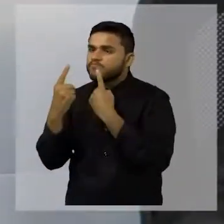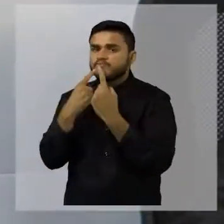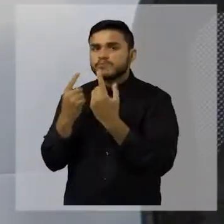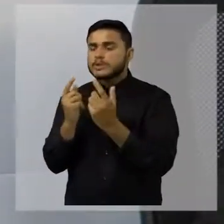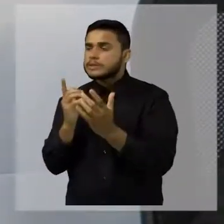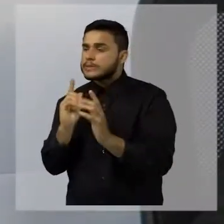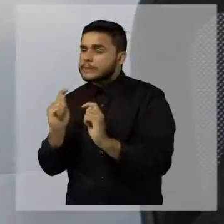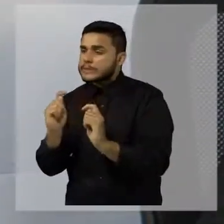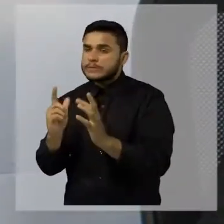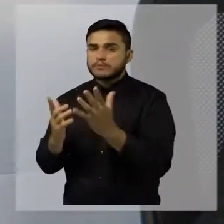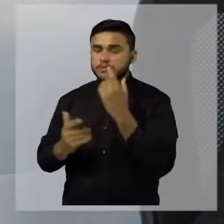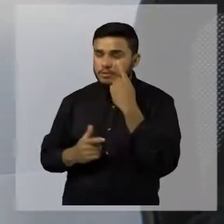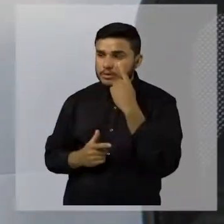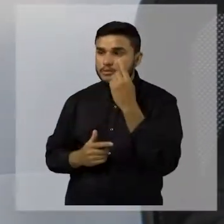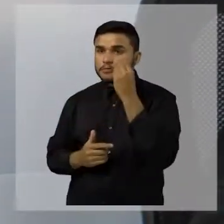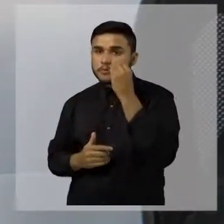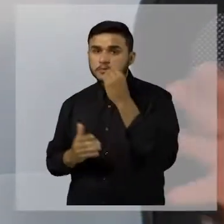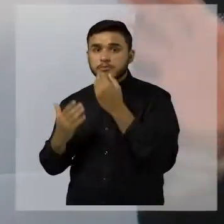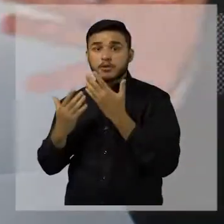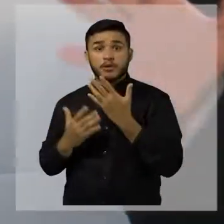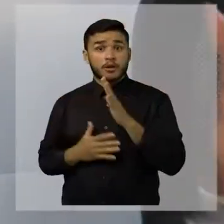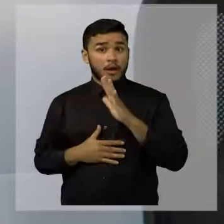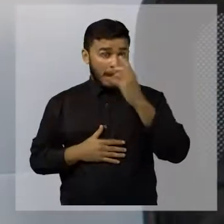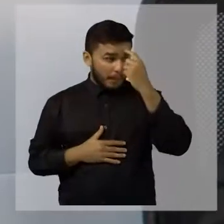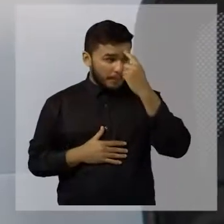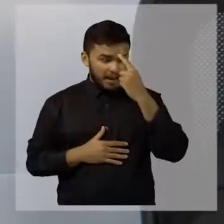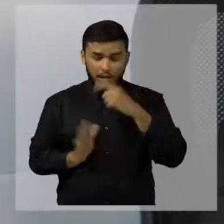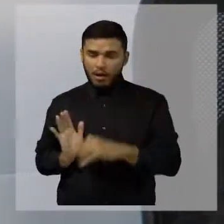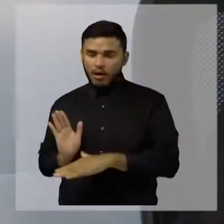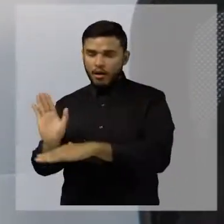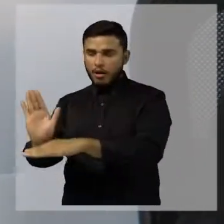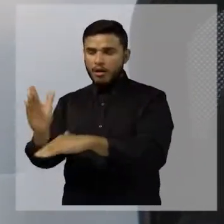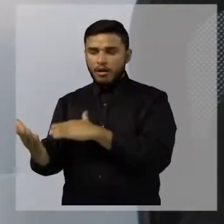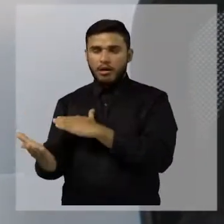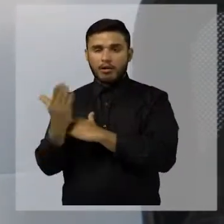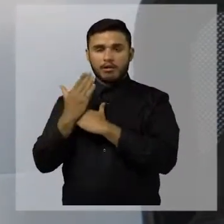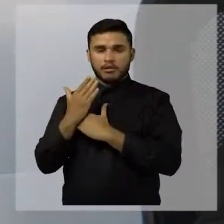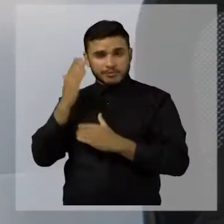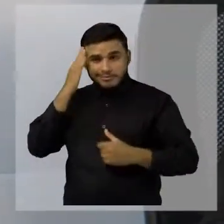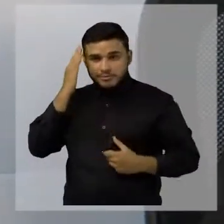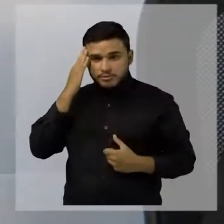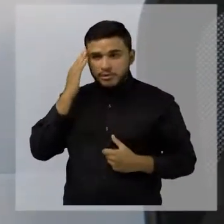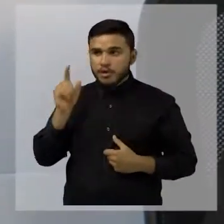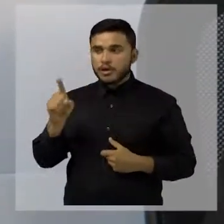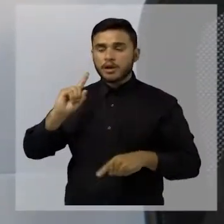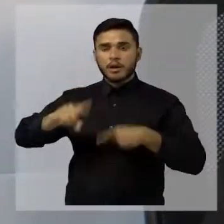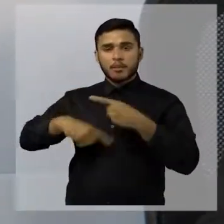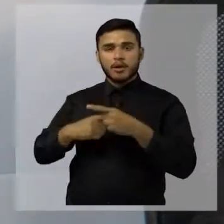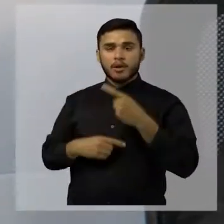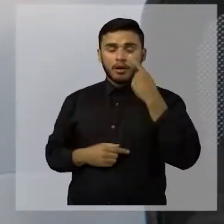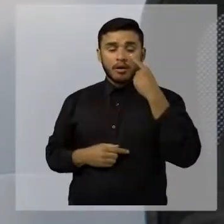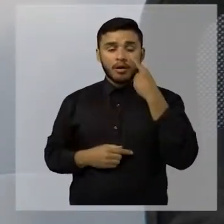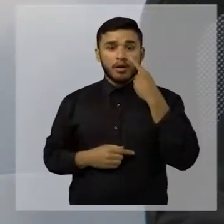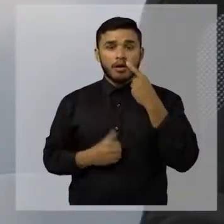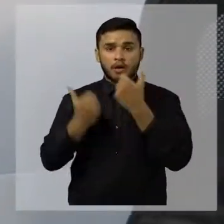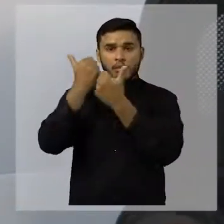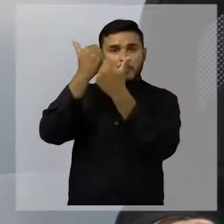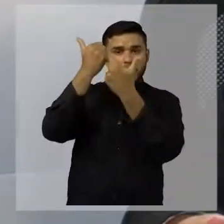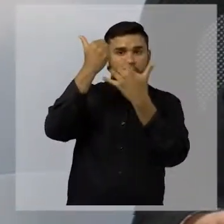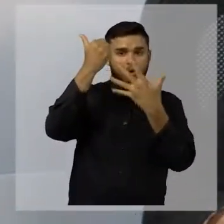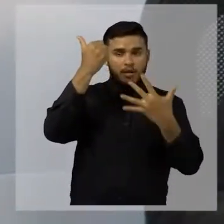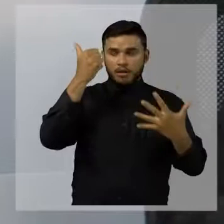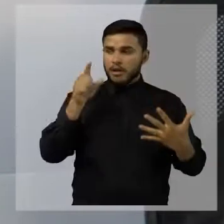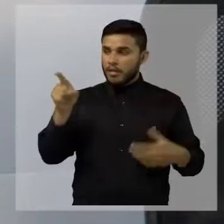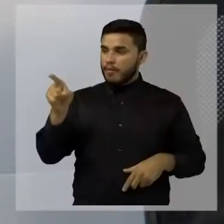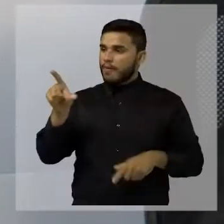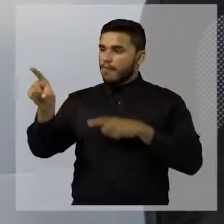Messias Bolsonaro deixou muito claro, o toma lá da cá não vai mais acontecer, que era aquela coisa do presidencialismo de coalizão.